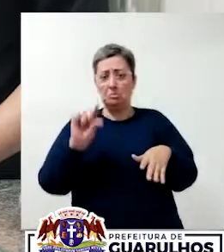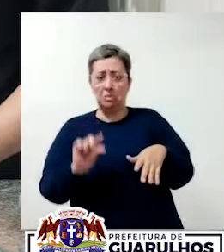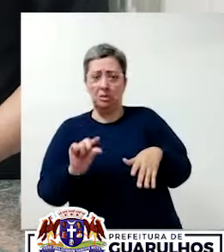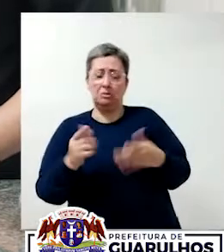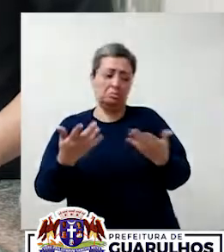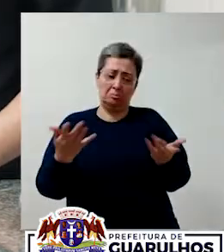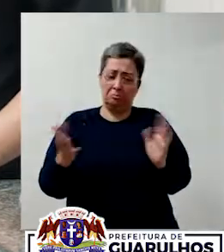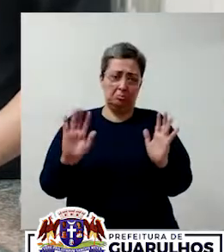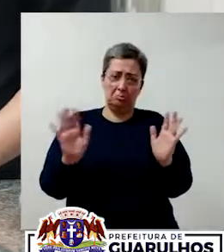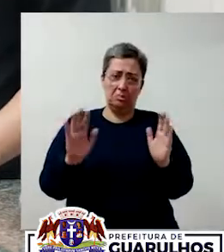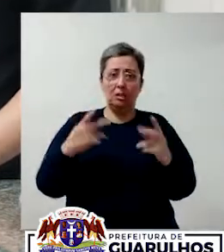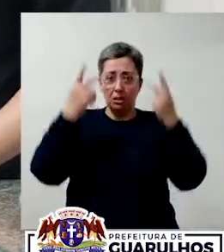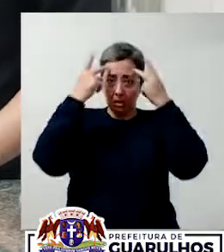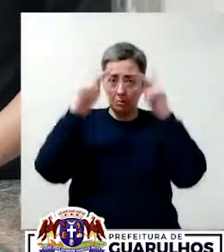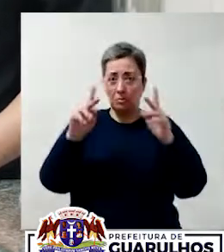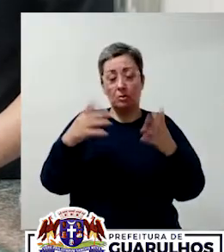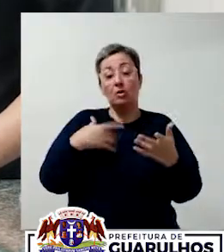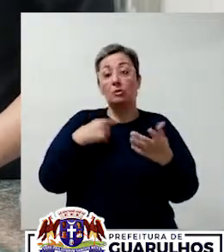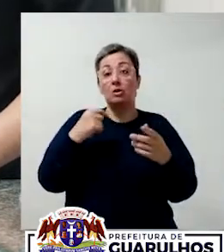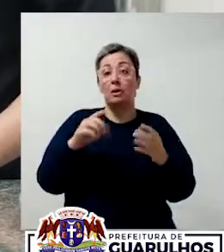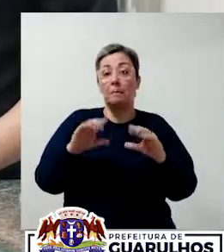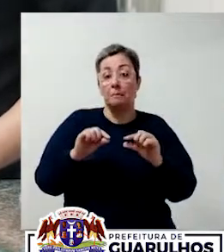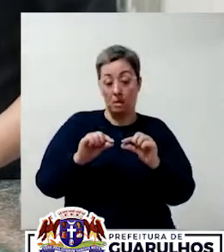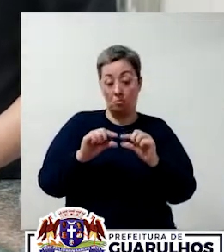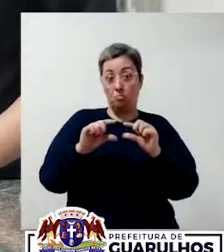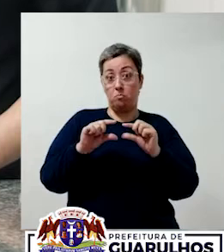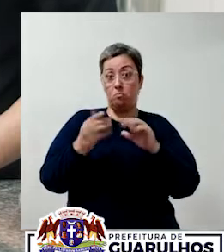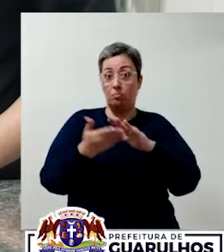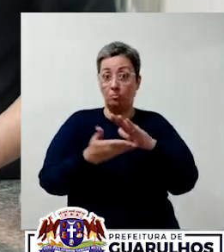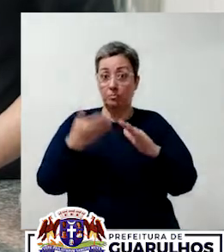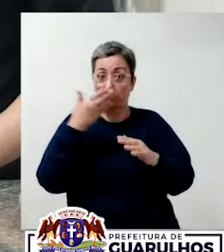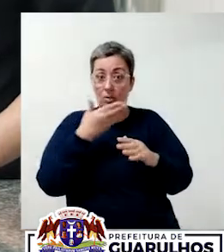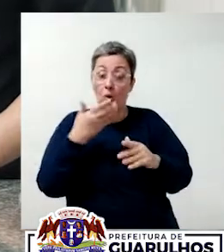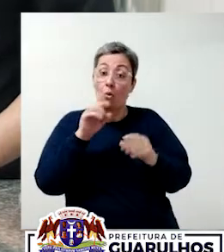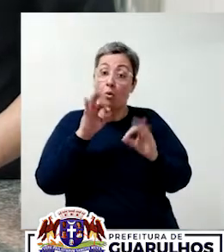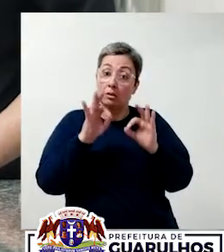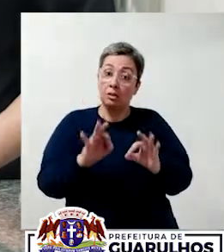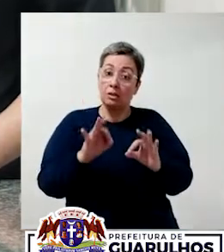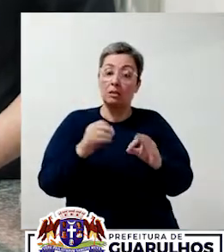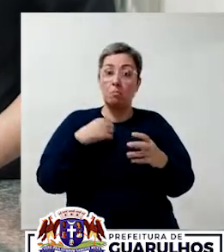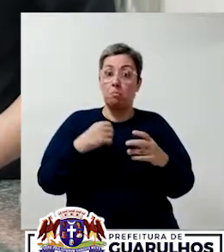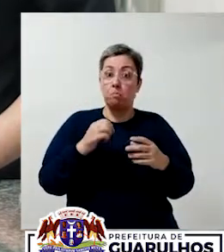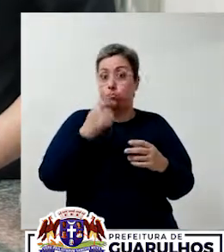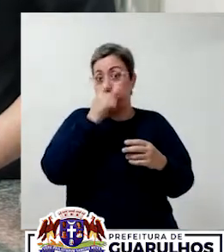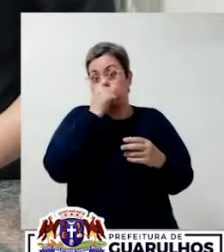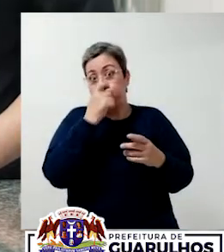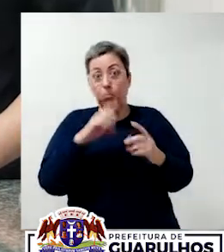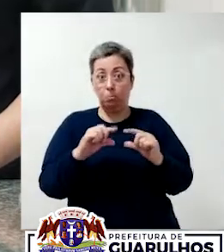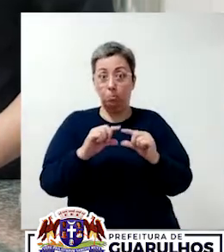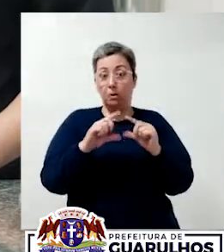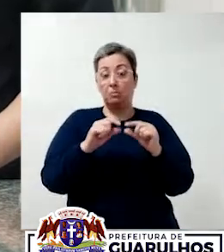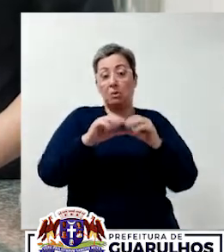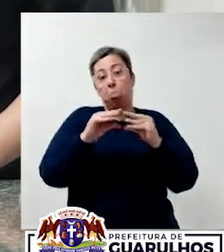de você, vai depender da quantidade de recheio que você quer usar, se você quer acrescentar um pouco mais, se você quer fazer um bolo mais